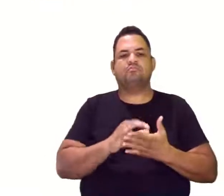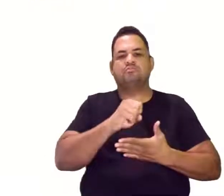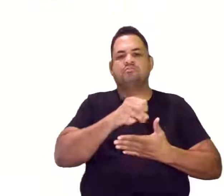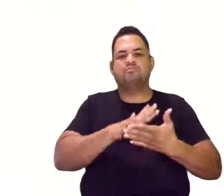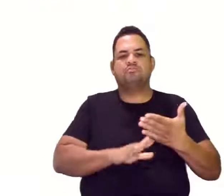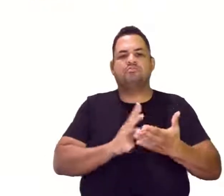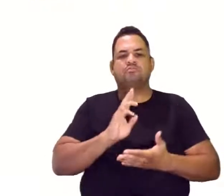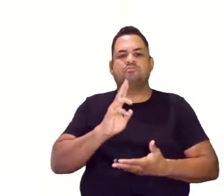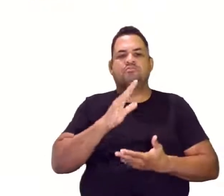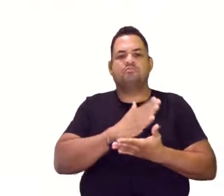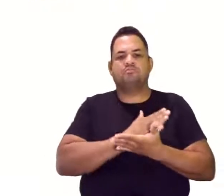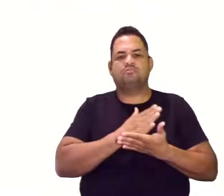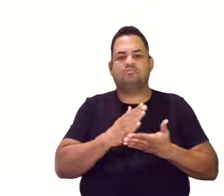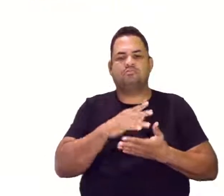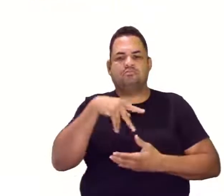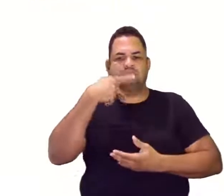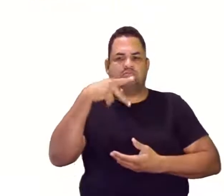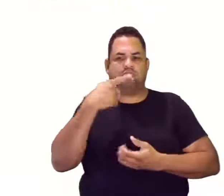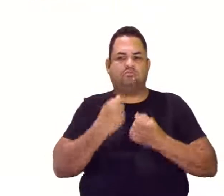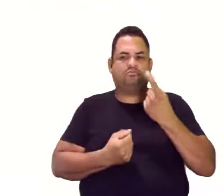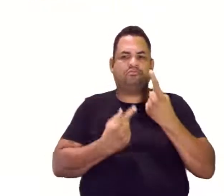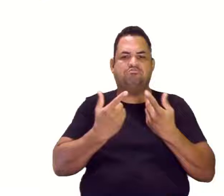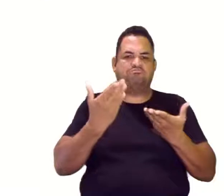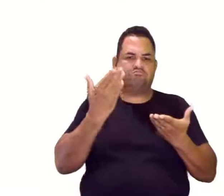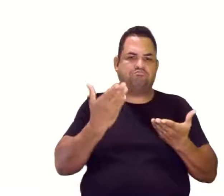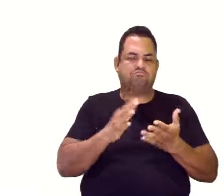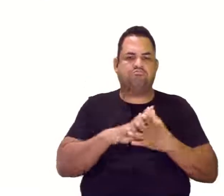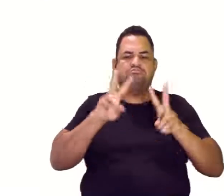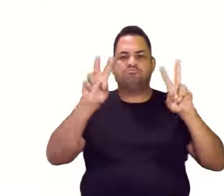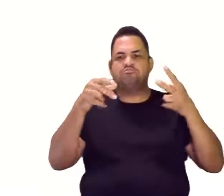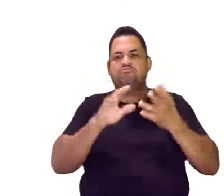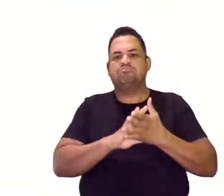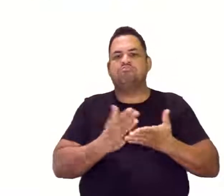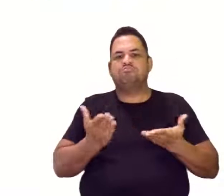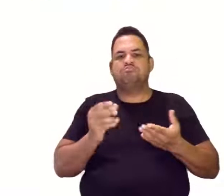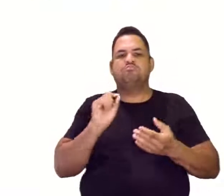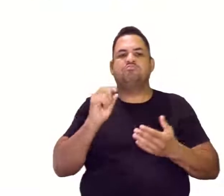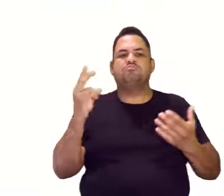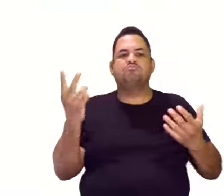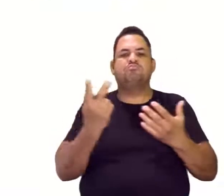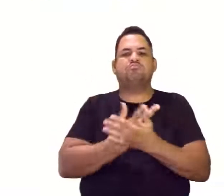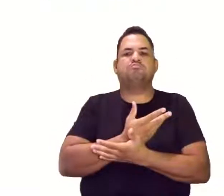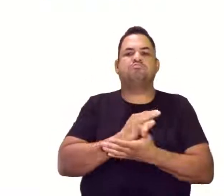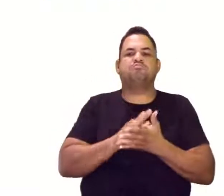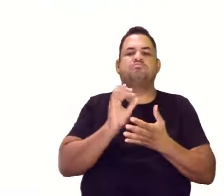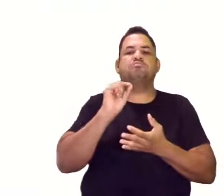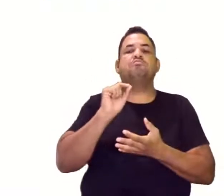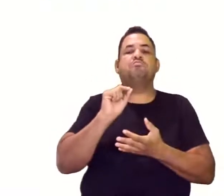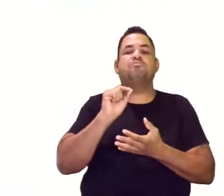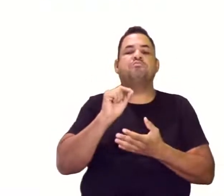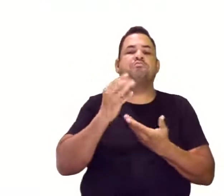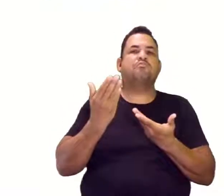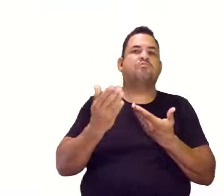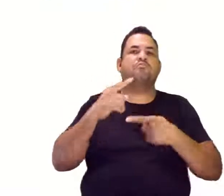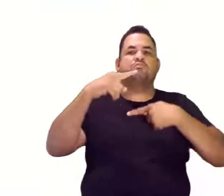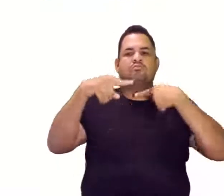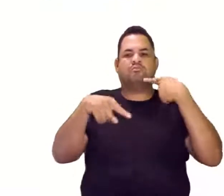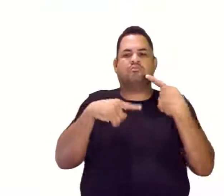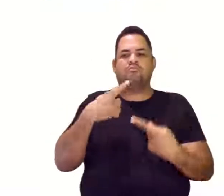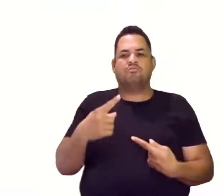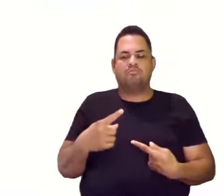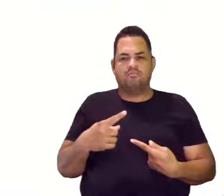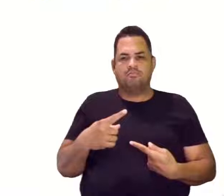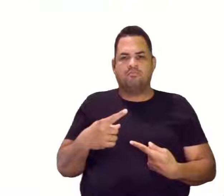ele sempre começa falando de alguma coisa. Ele vai te dizer o que aconteceu, o que é, e depois